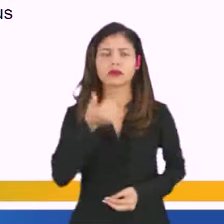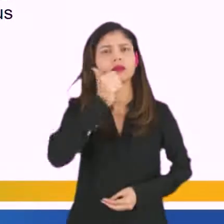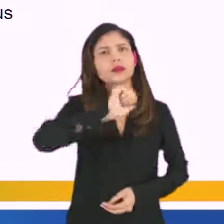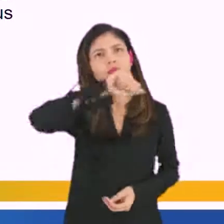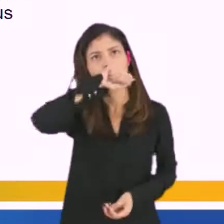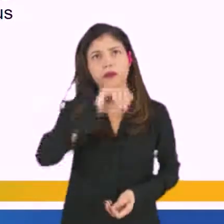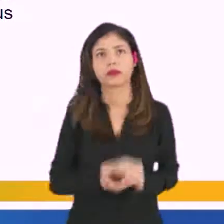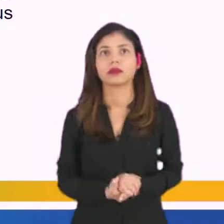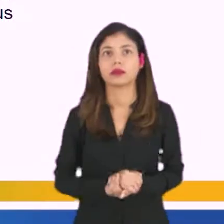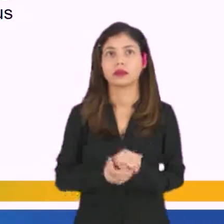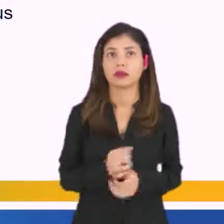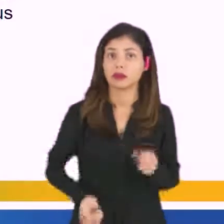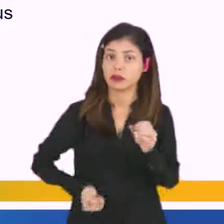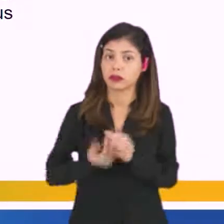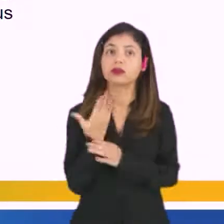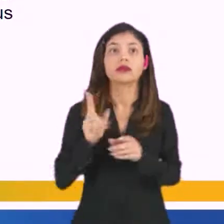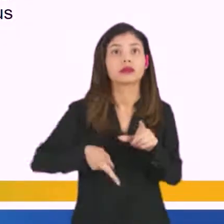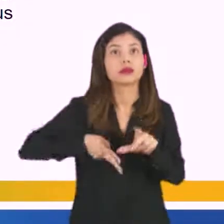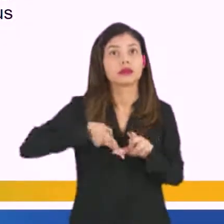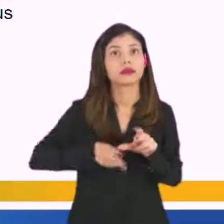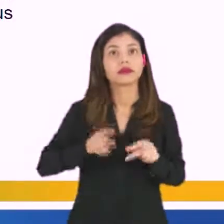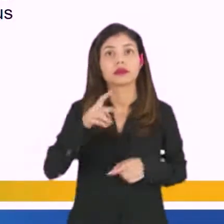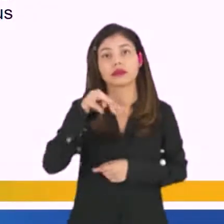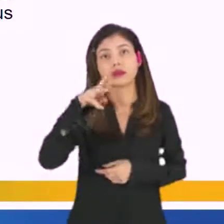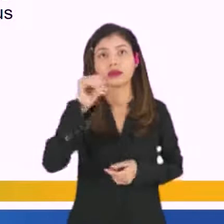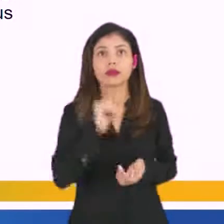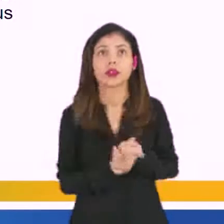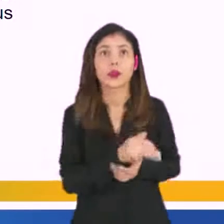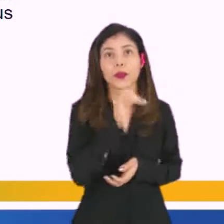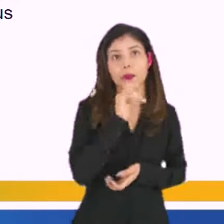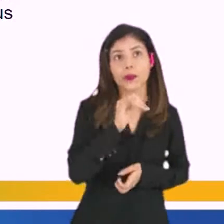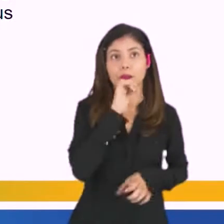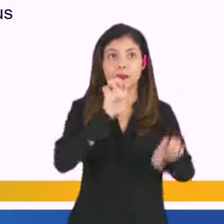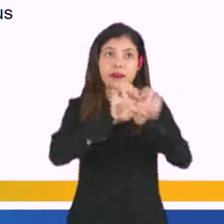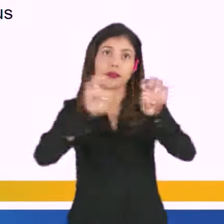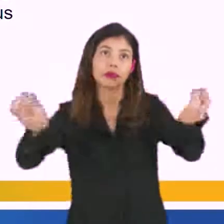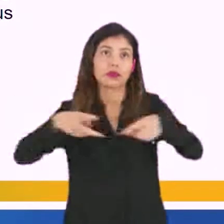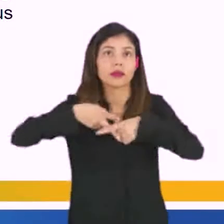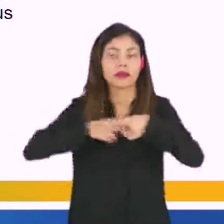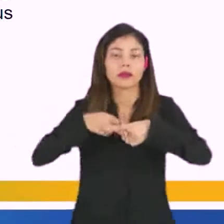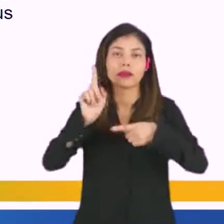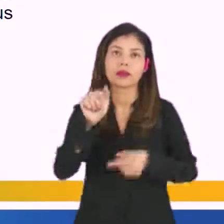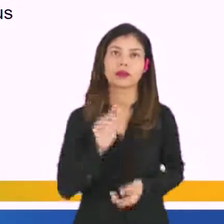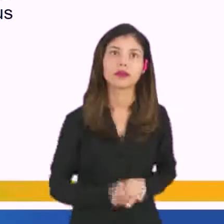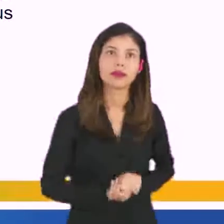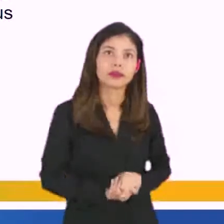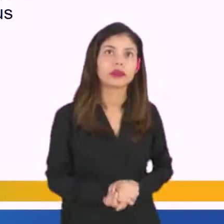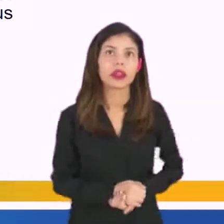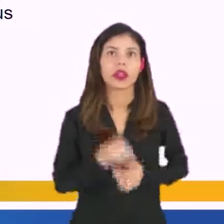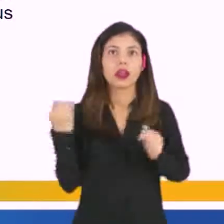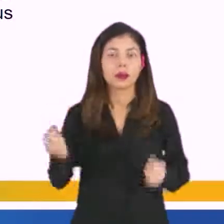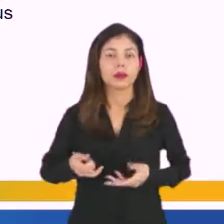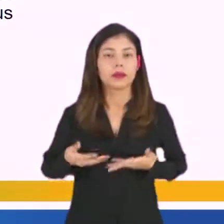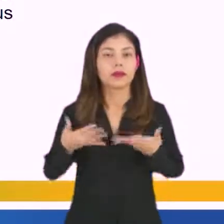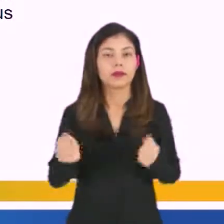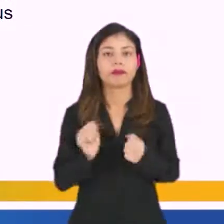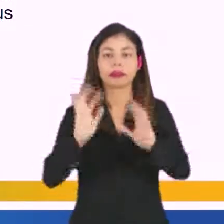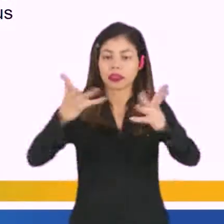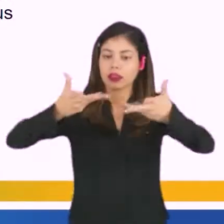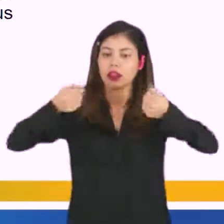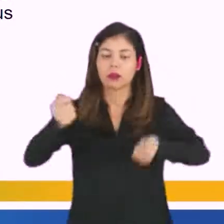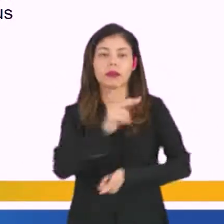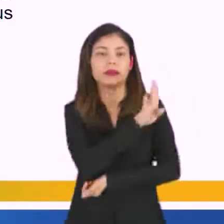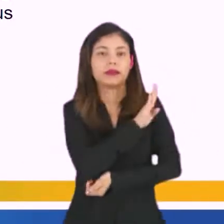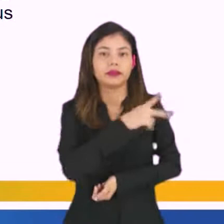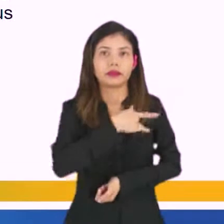a sua mãe cria motores, como excelente engenheira mecânica que é, e nos seus hábitos de saúde. A não ser